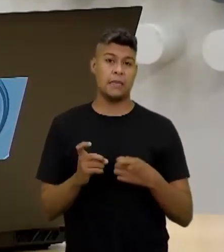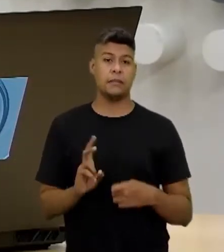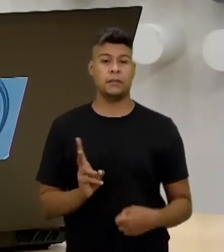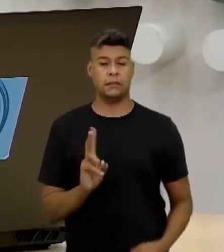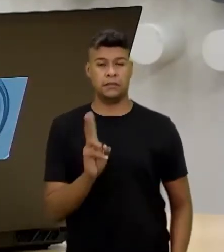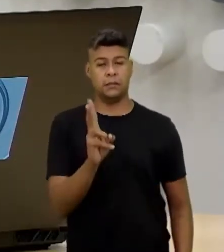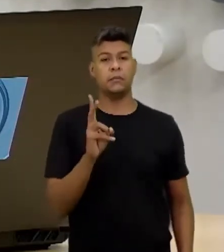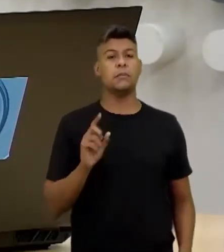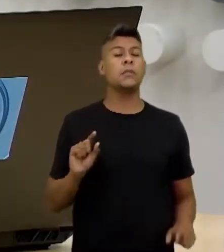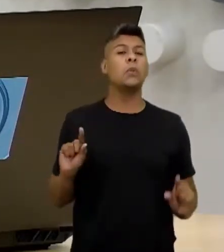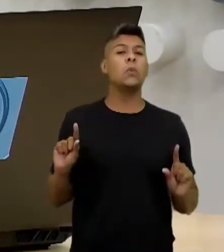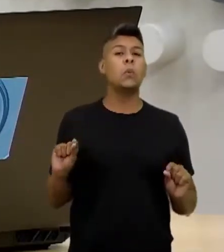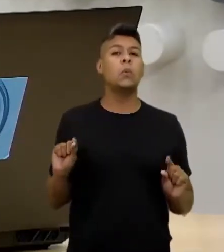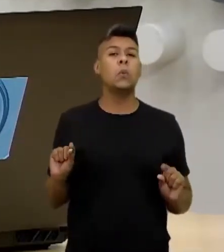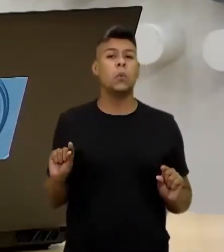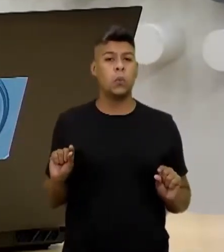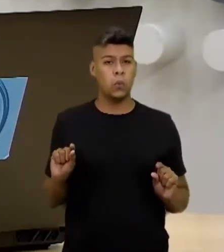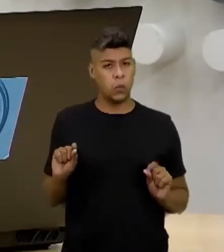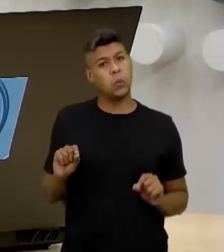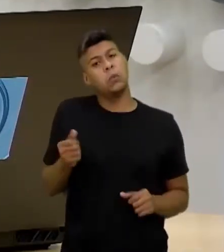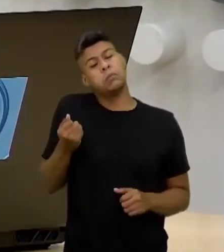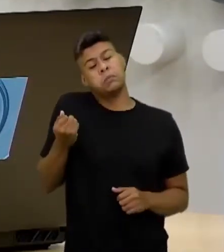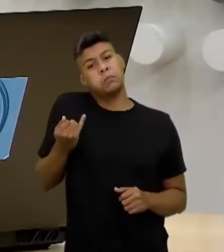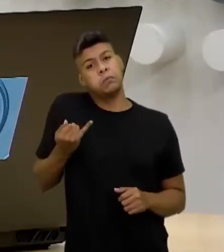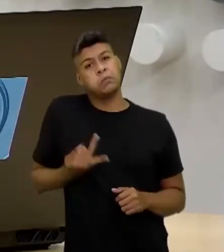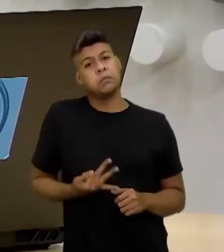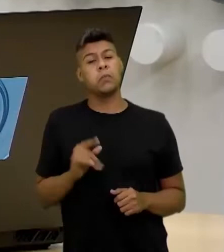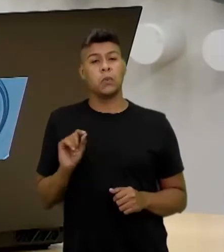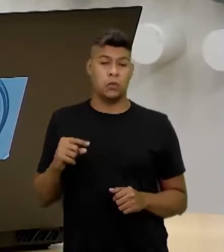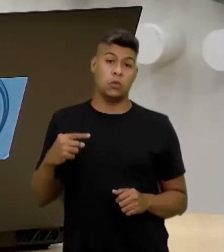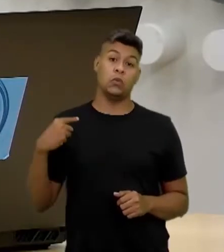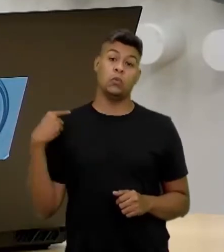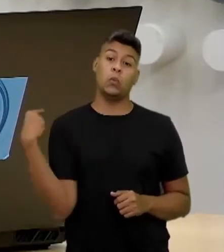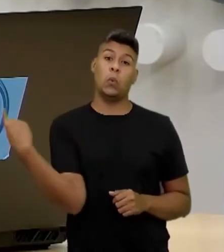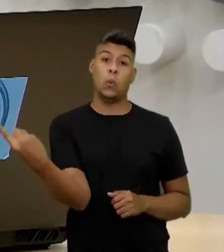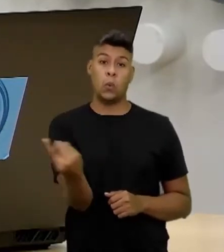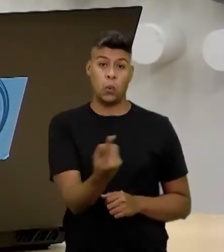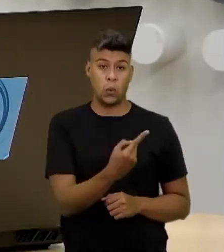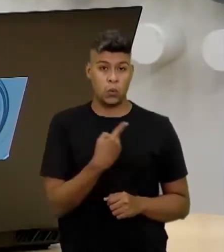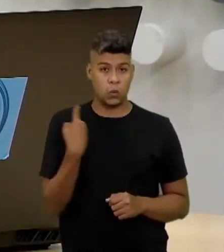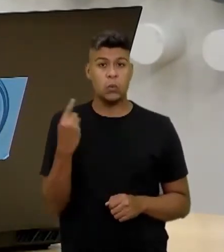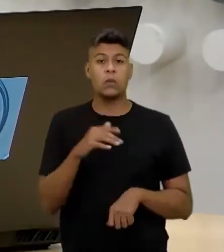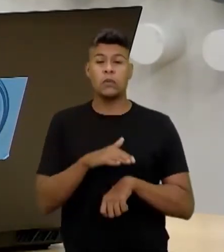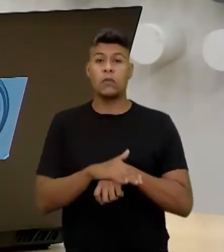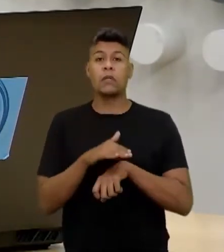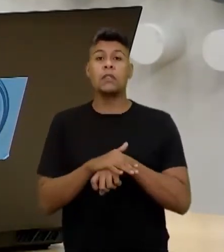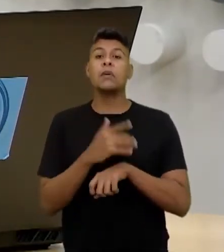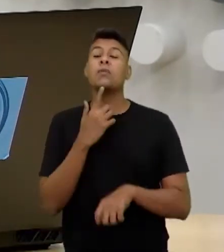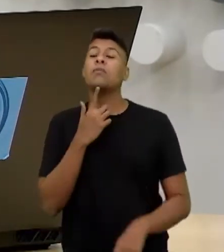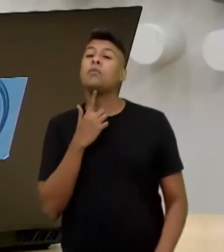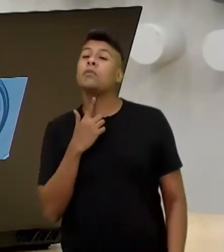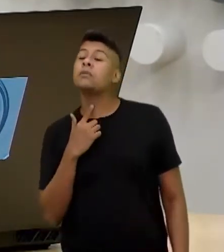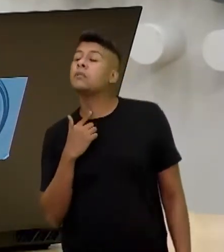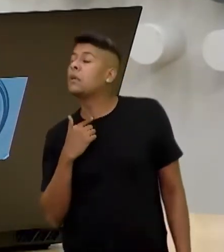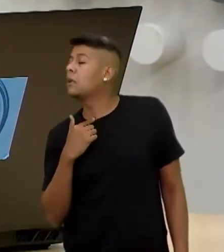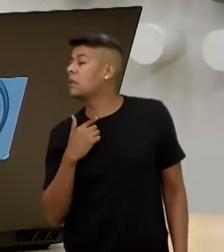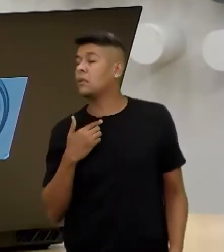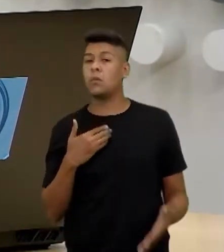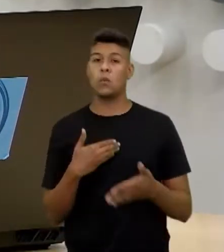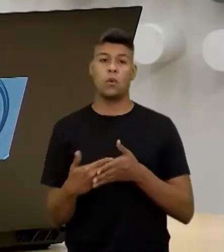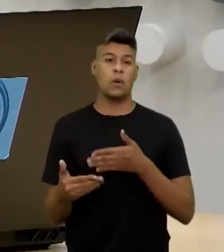o que cara dizia A ele todo mundo fazia o que 15 que